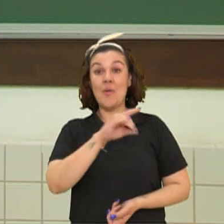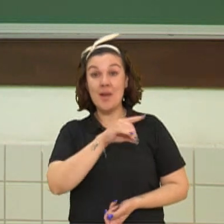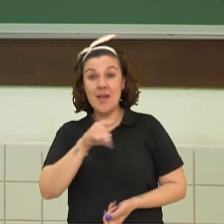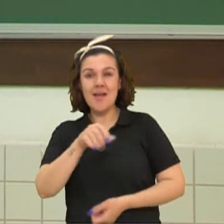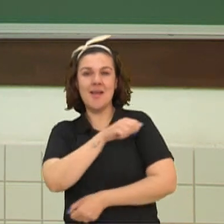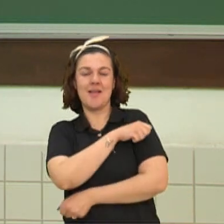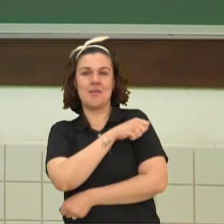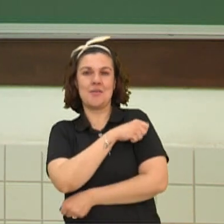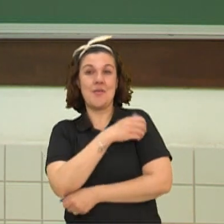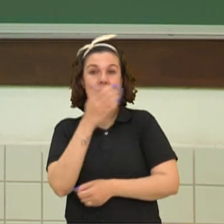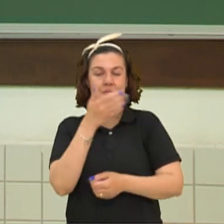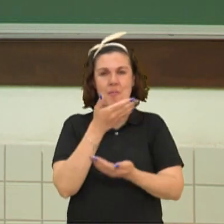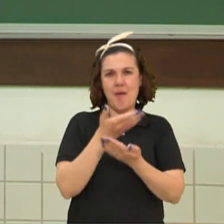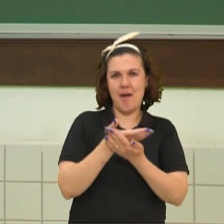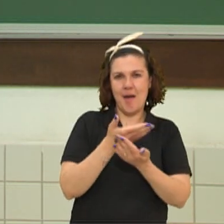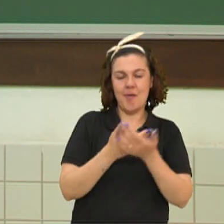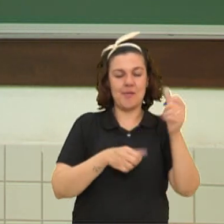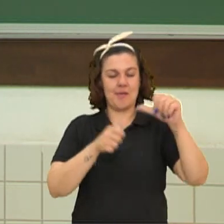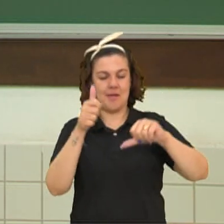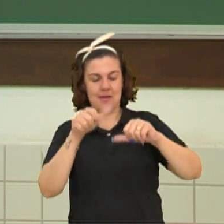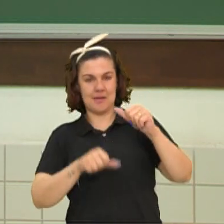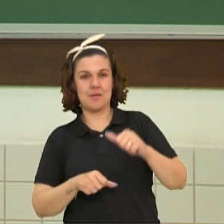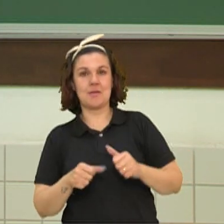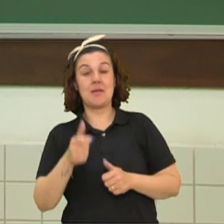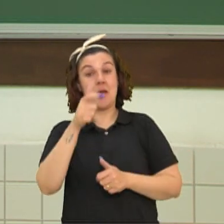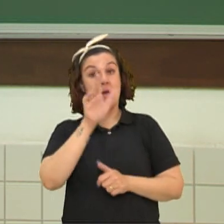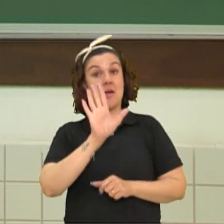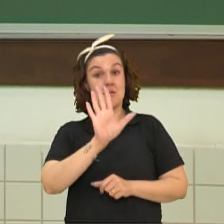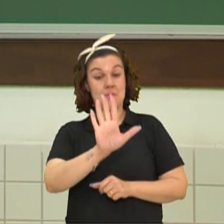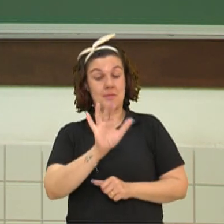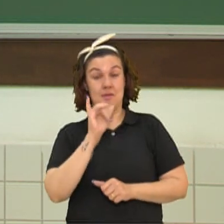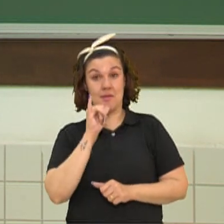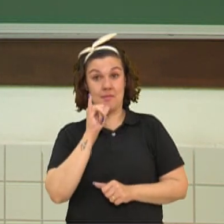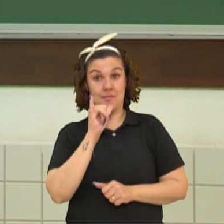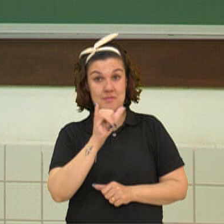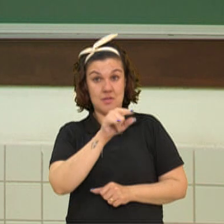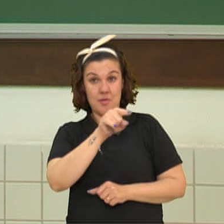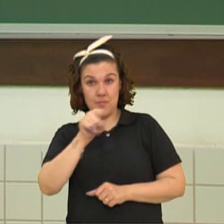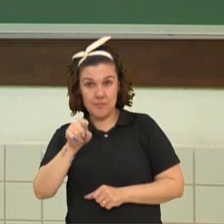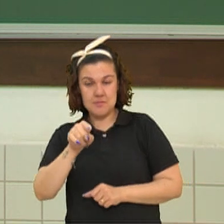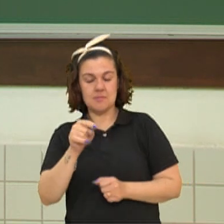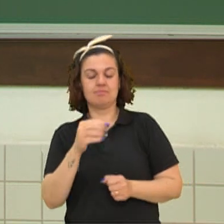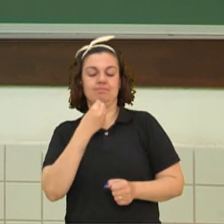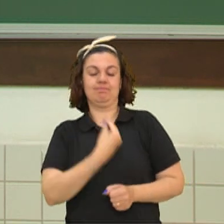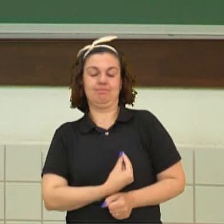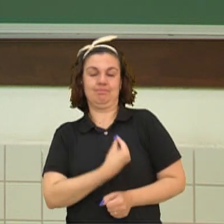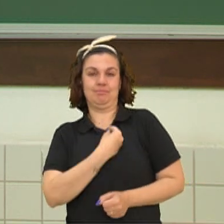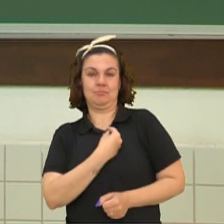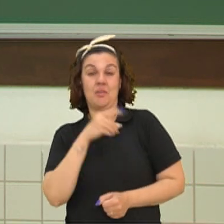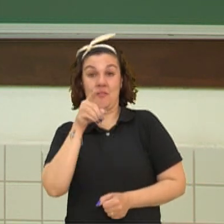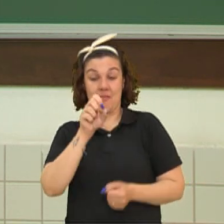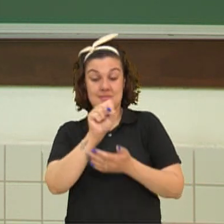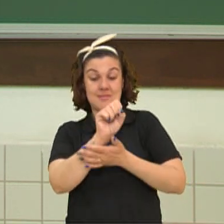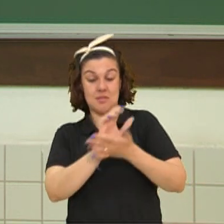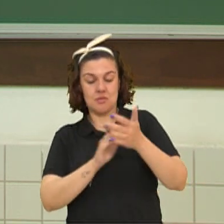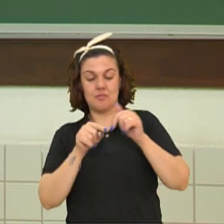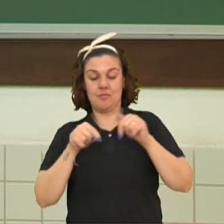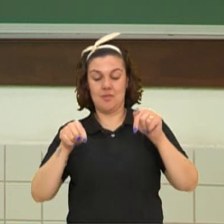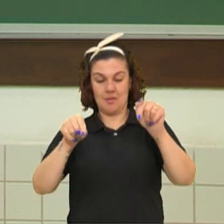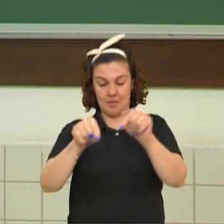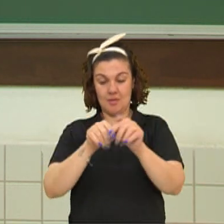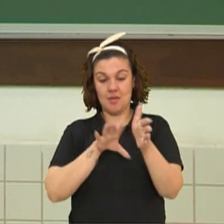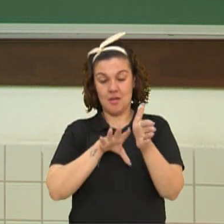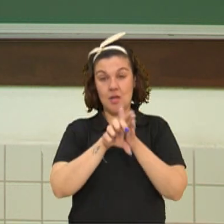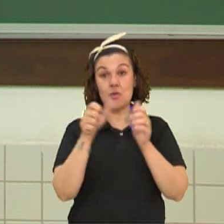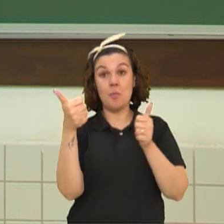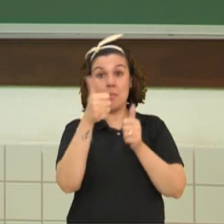Olá, alunos! Vamos para mais uma aula de Química. Mas antes, para você confirmar a sua presença, faça a atividade que está no